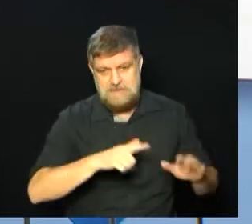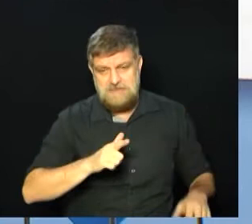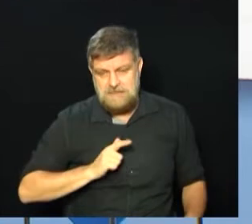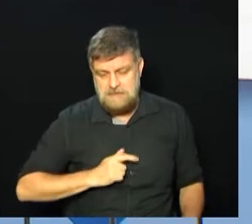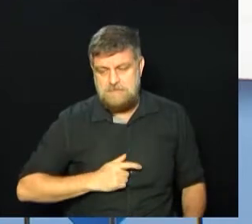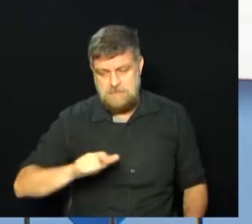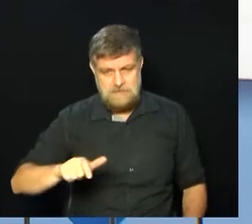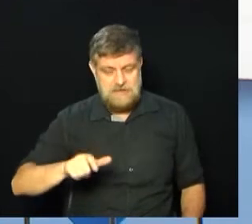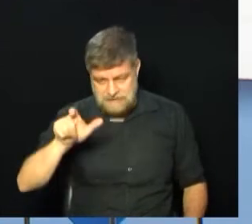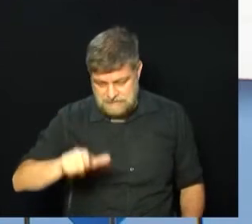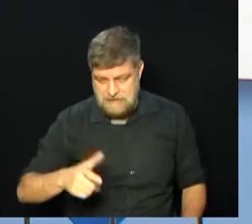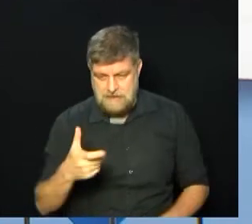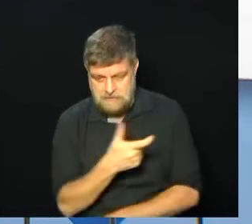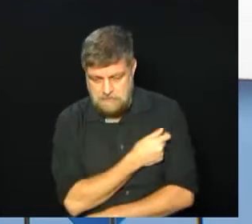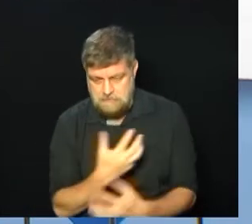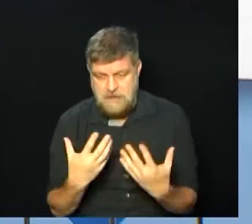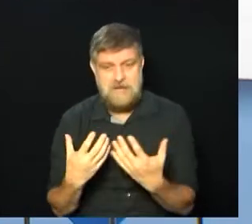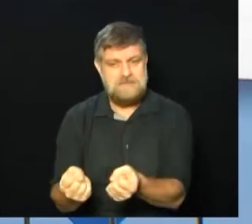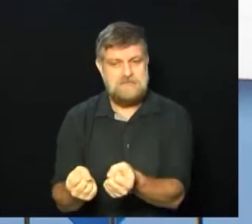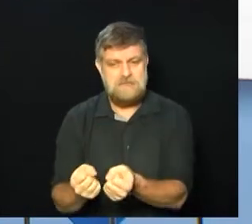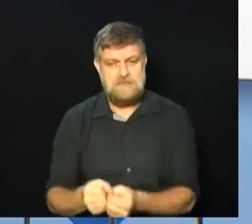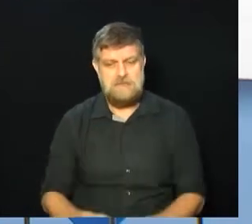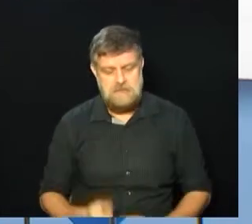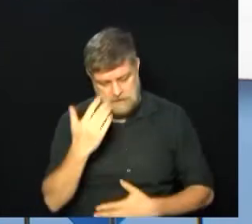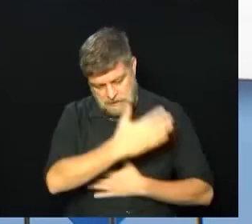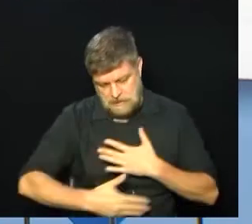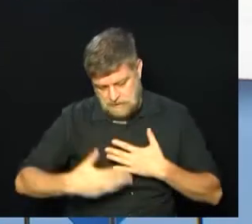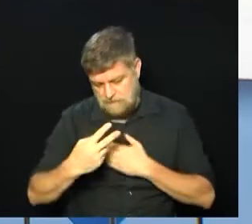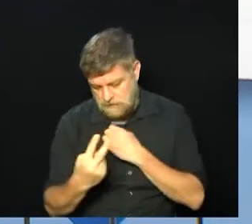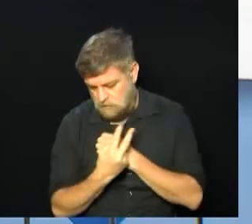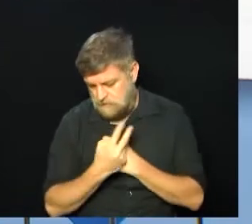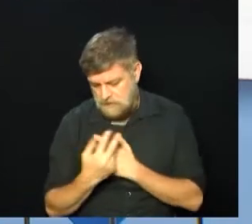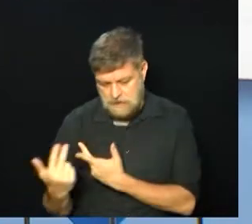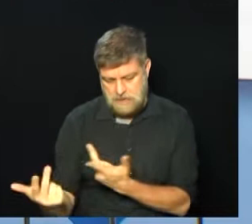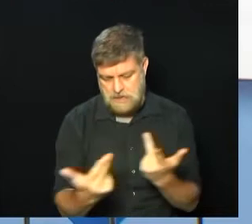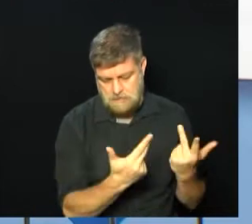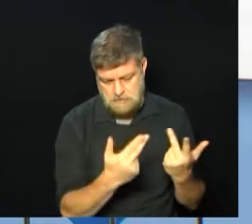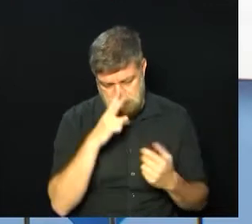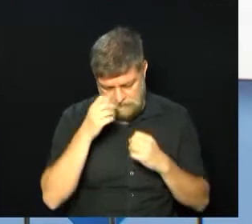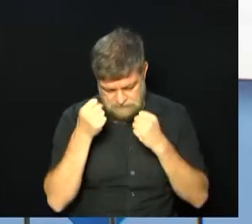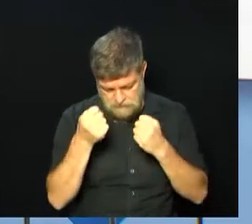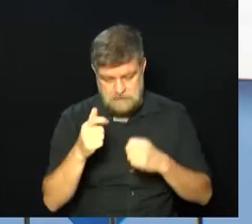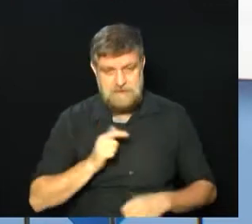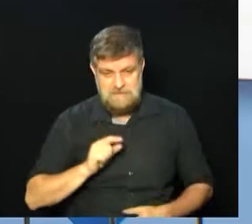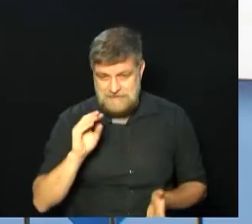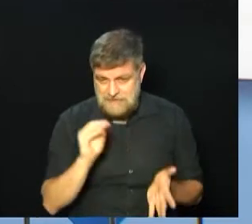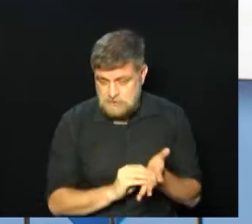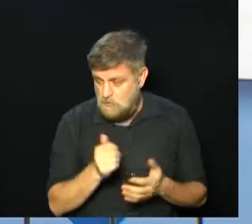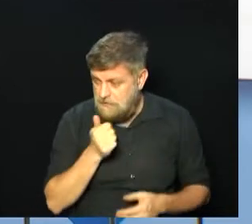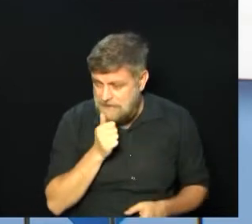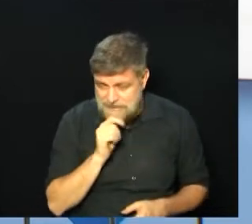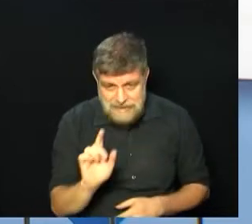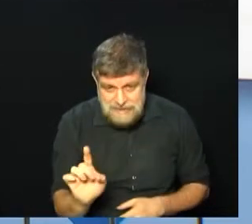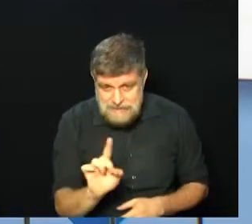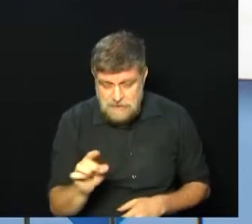tomar a que está disponível no momento e que a proteção será a mesma então você não agendou ainda não